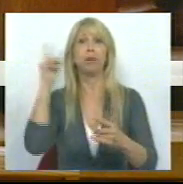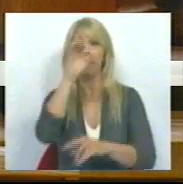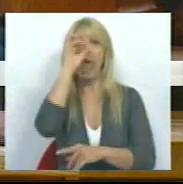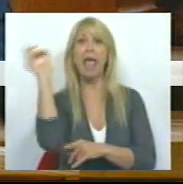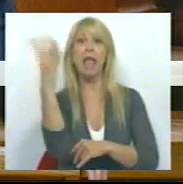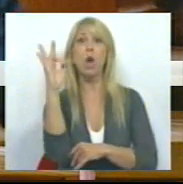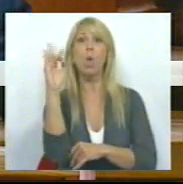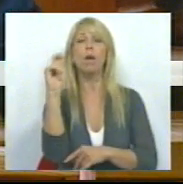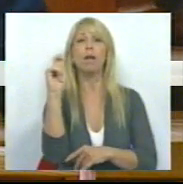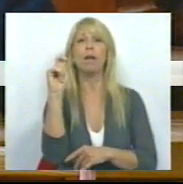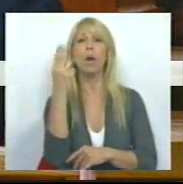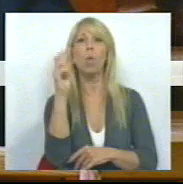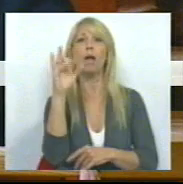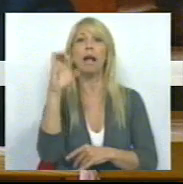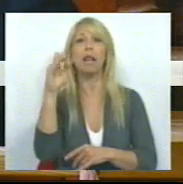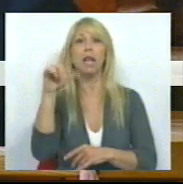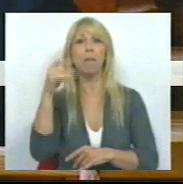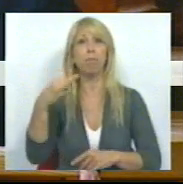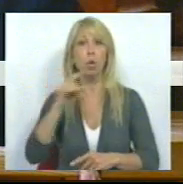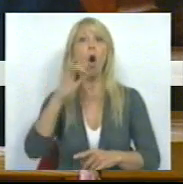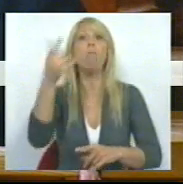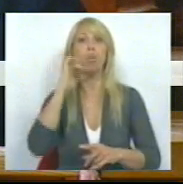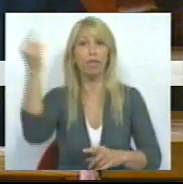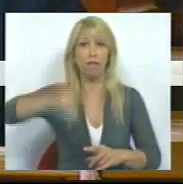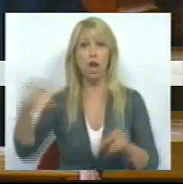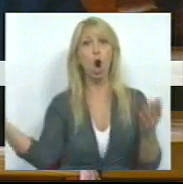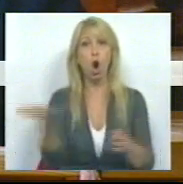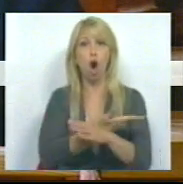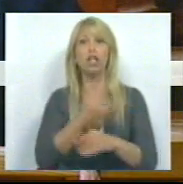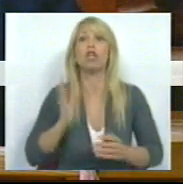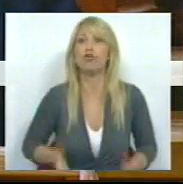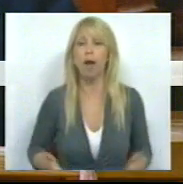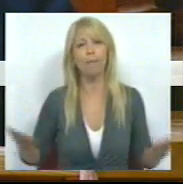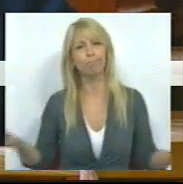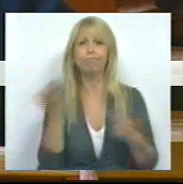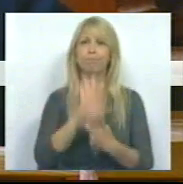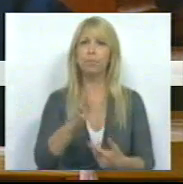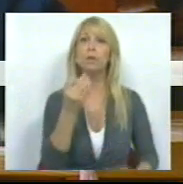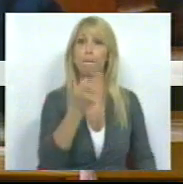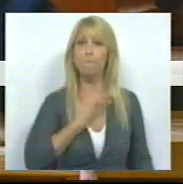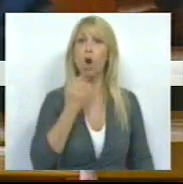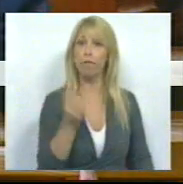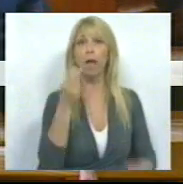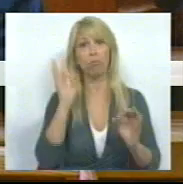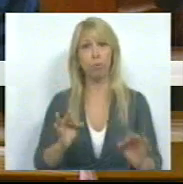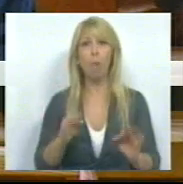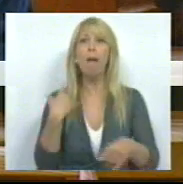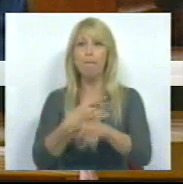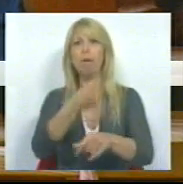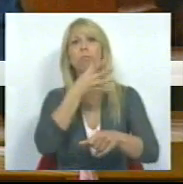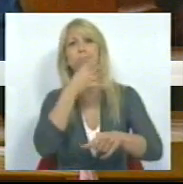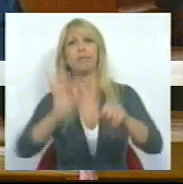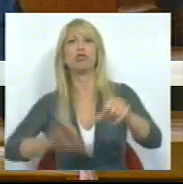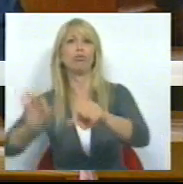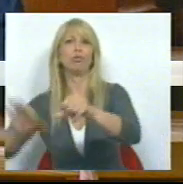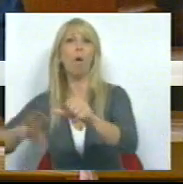cortados? Por exemplo, no próprio PRODER, depois de todos os discursos que aqui ouvimos, certo é que continuam atrasos